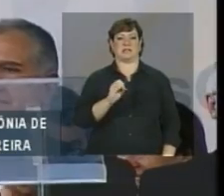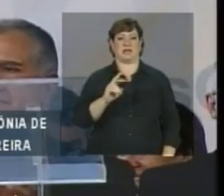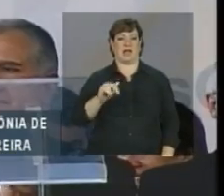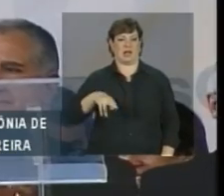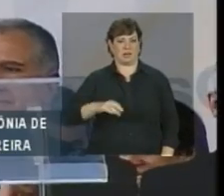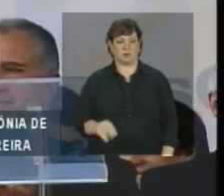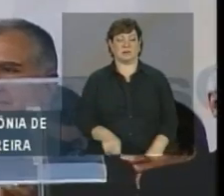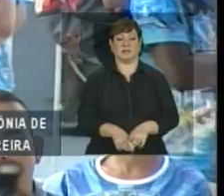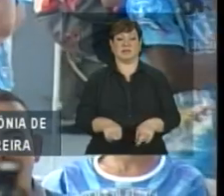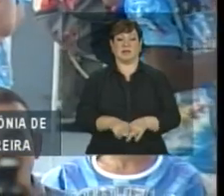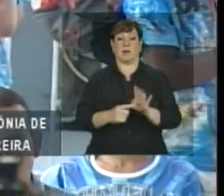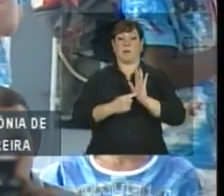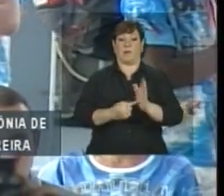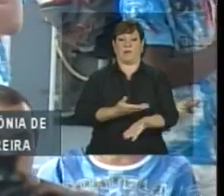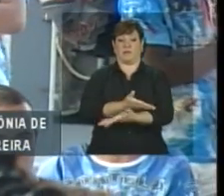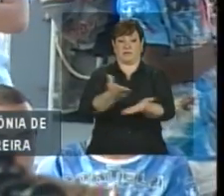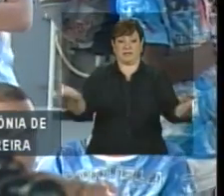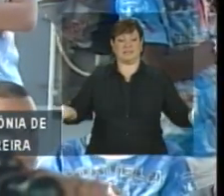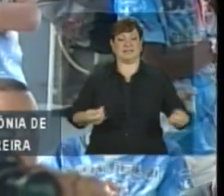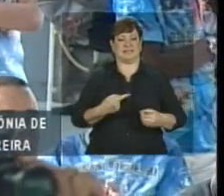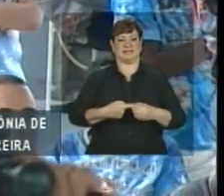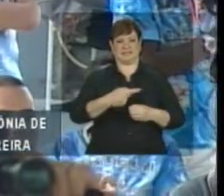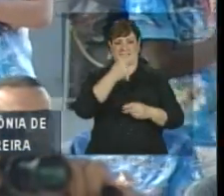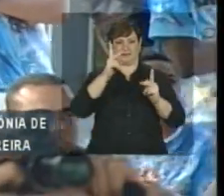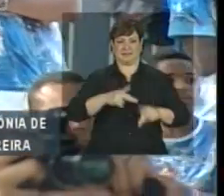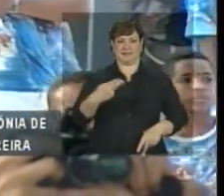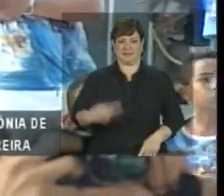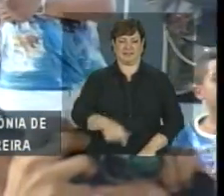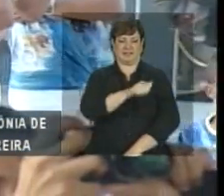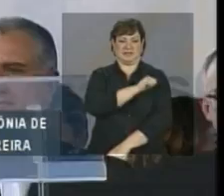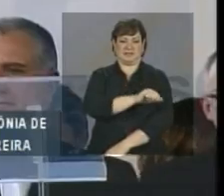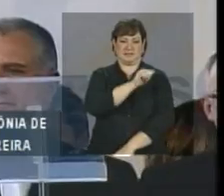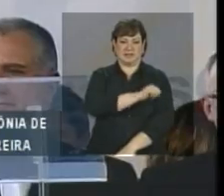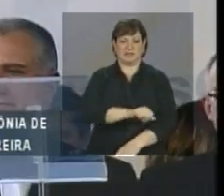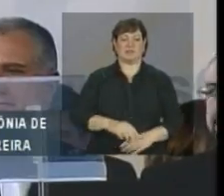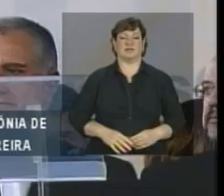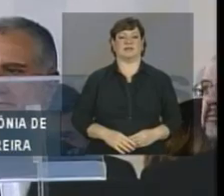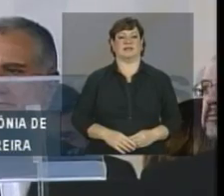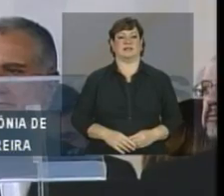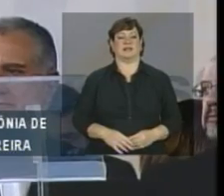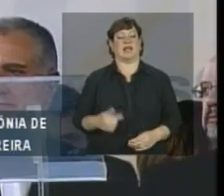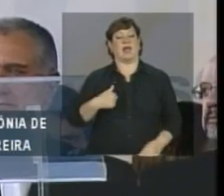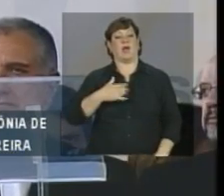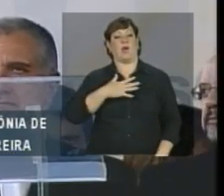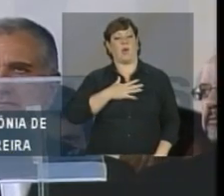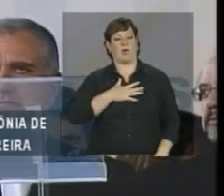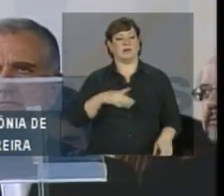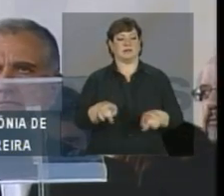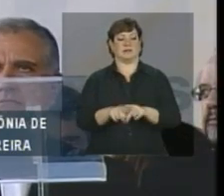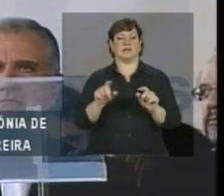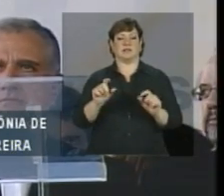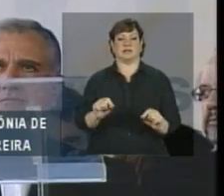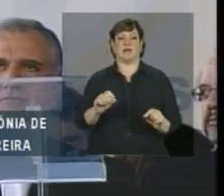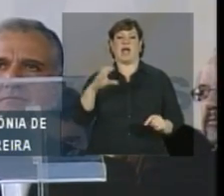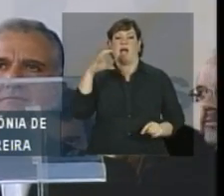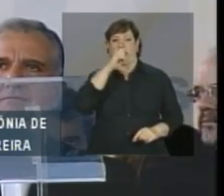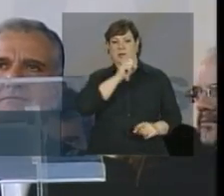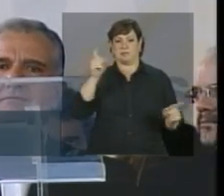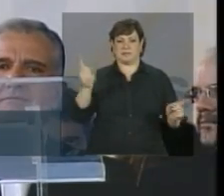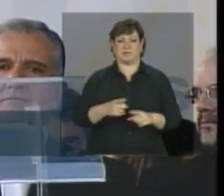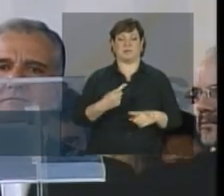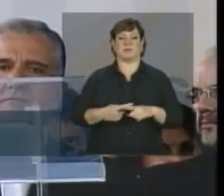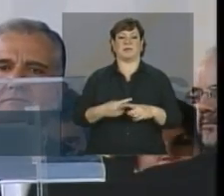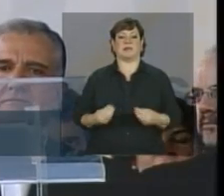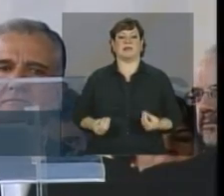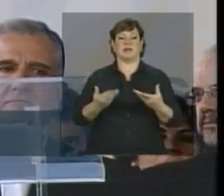manifestação dessa cidade. E eu gostaria de abreviar, até porque ia trazer